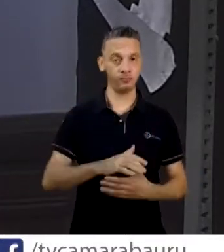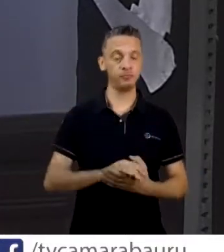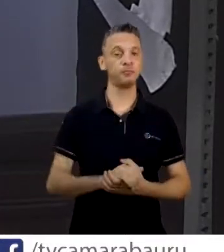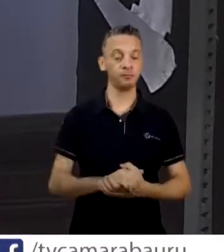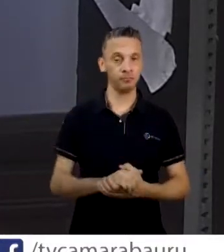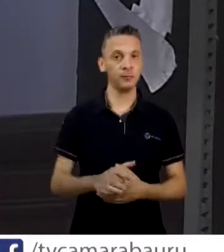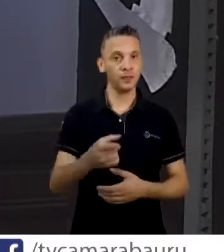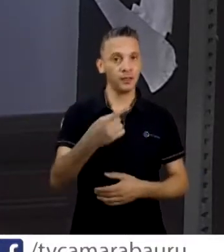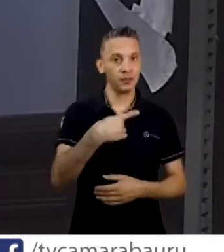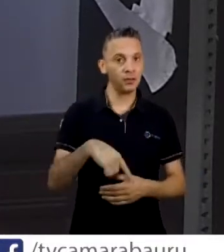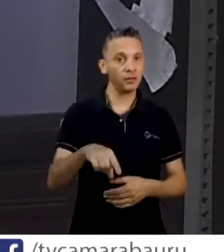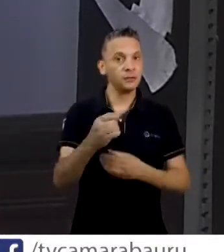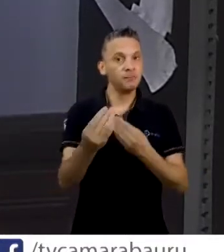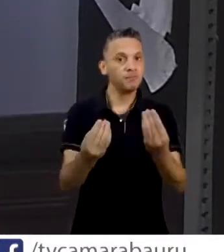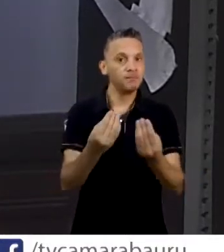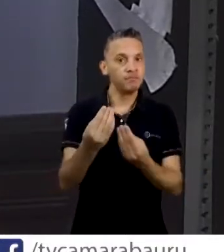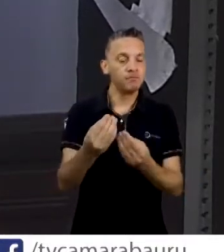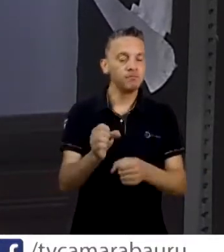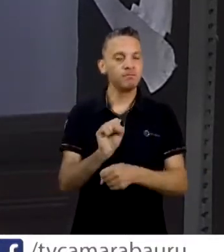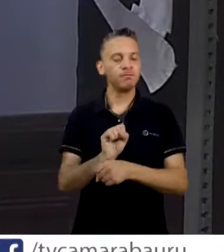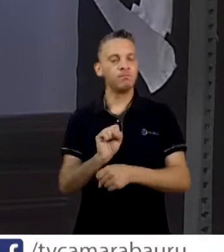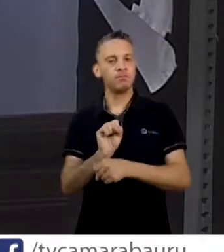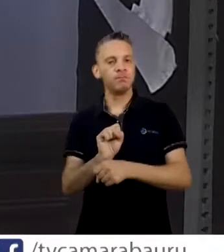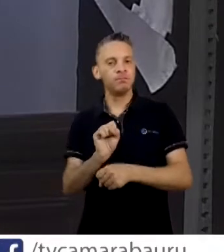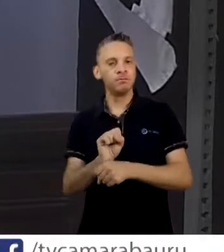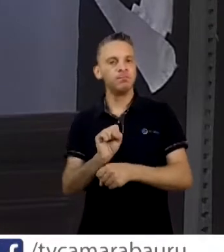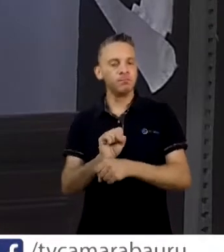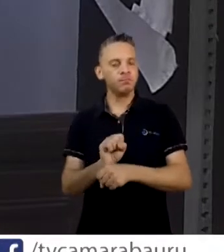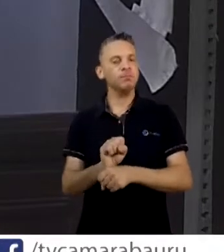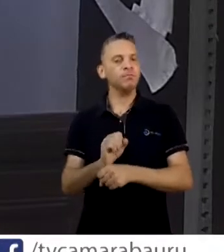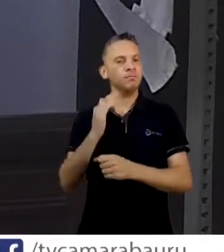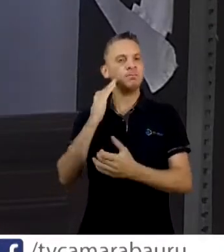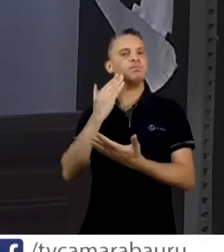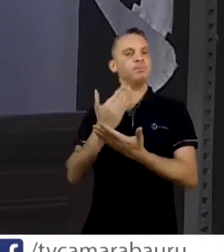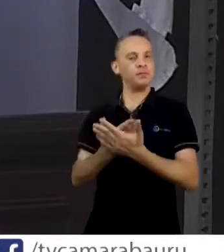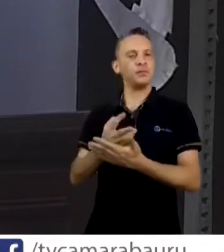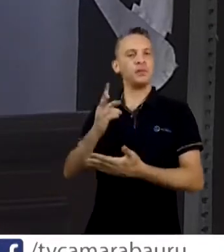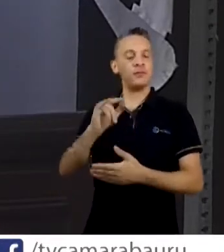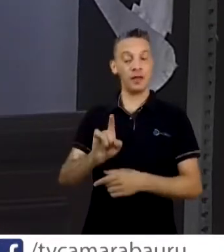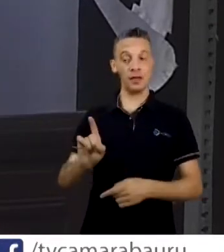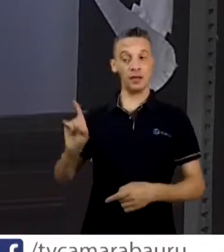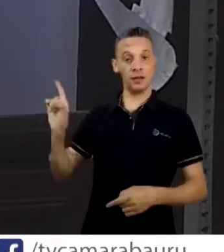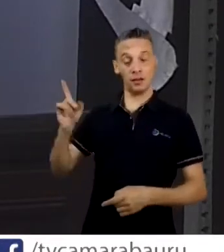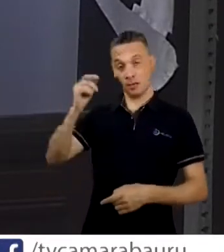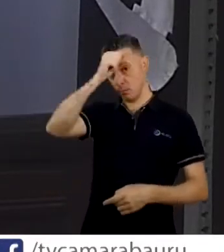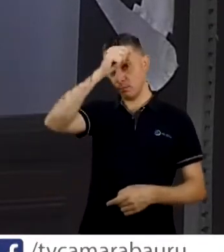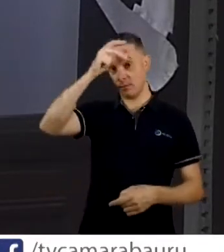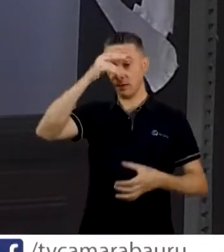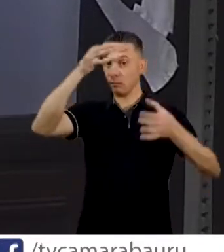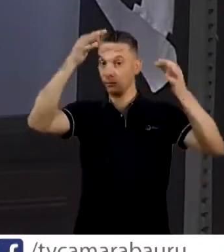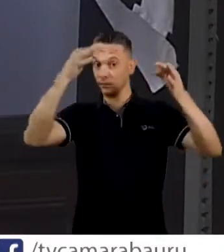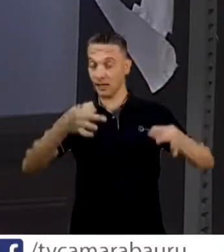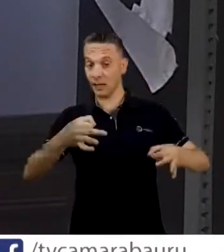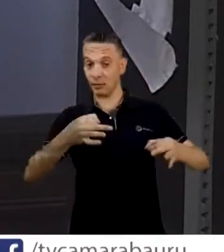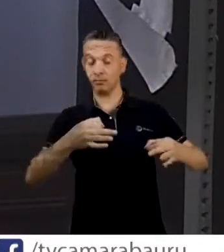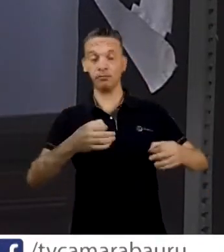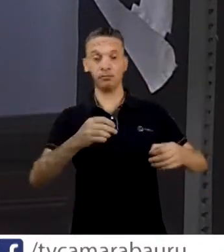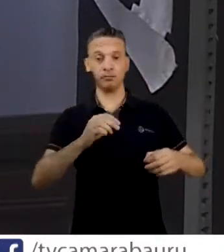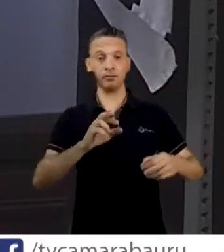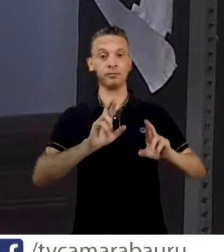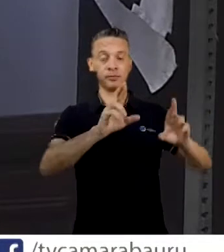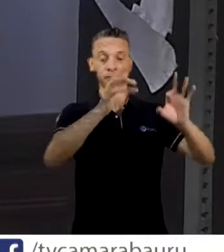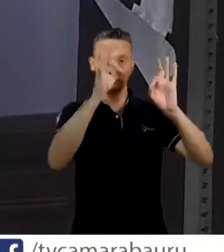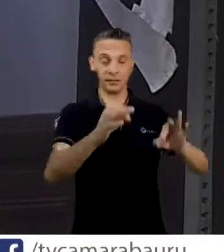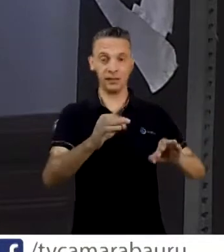aí confiantes e certos de que a sua palavra será cumprida. Mesmo porque